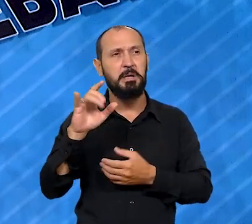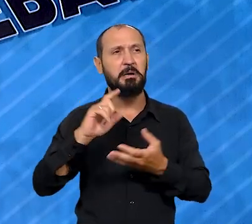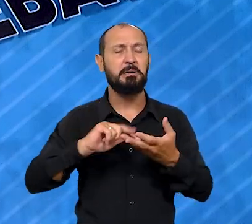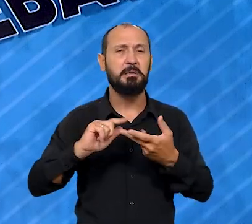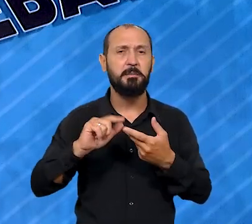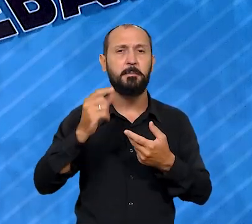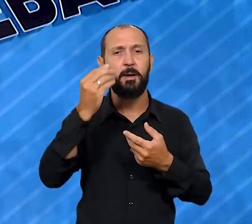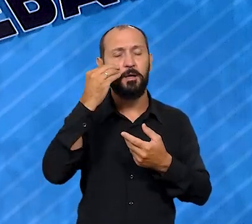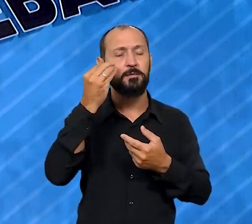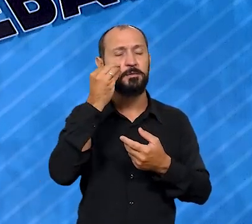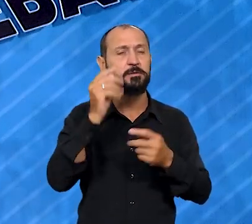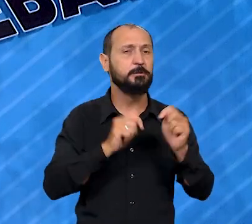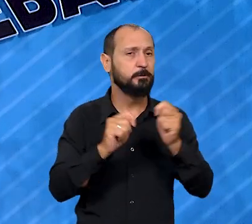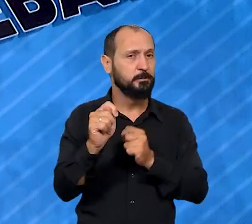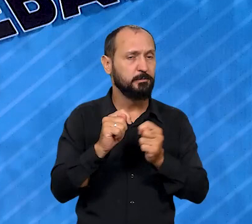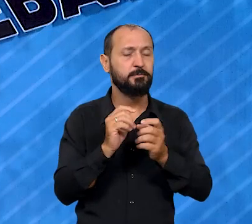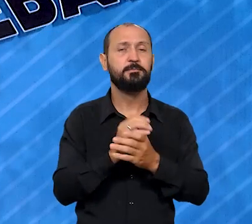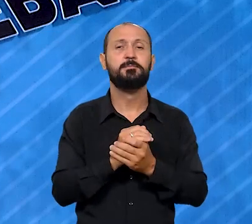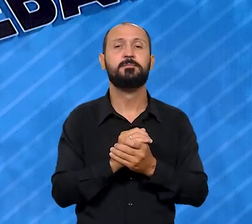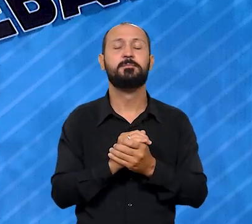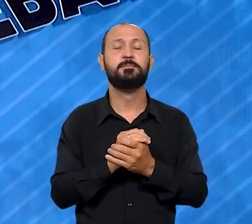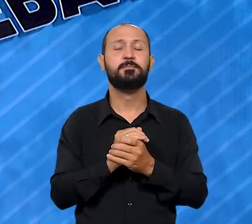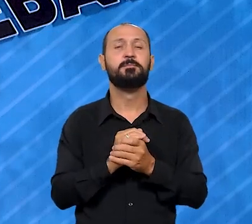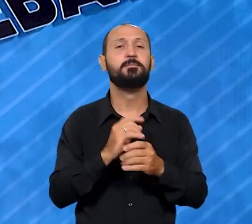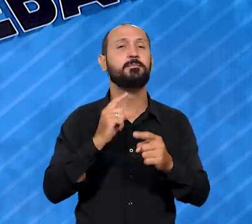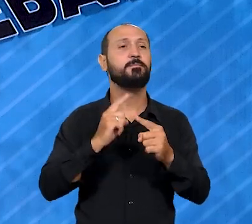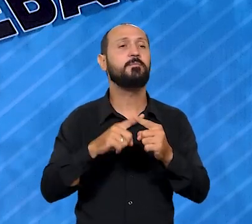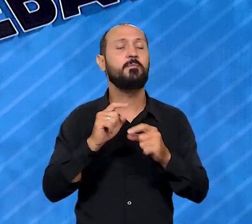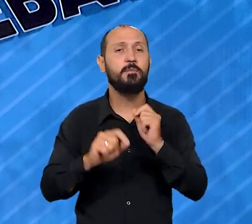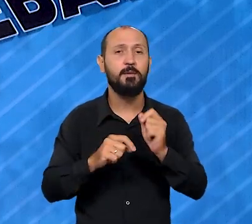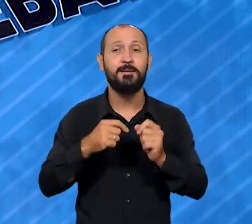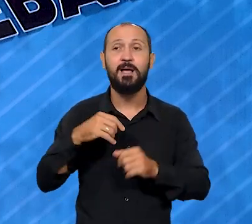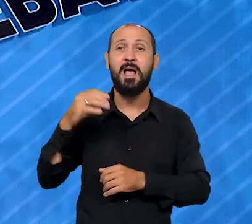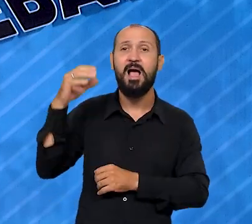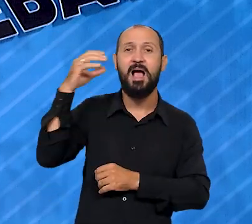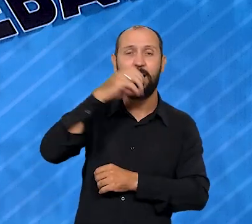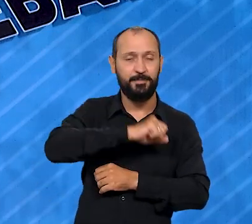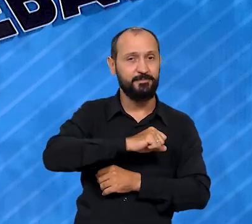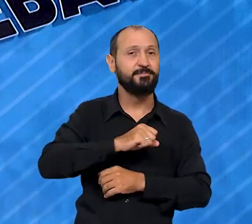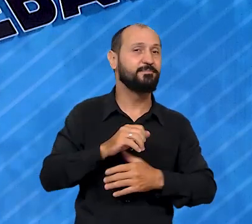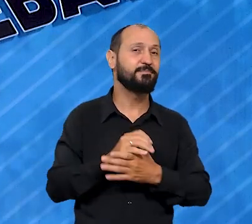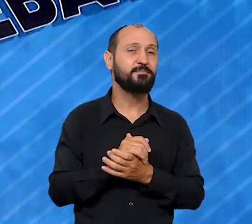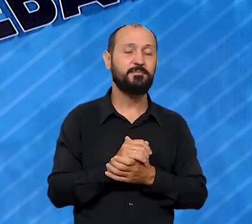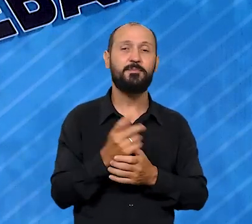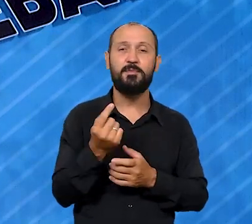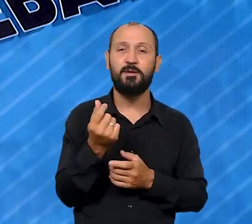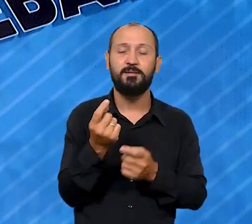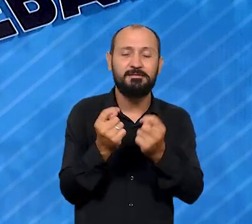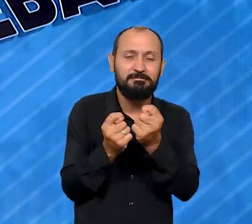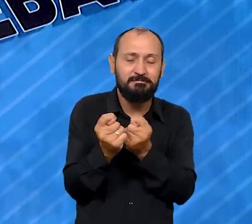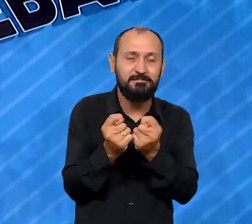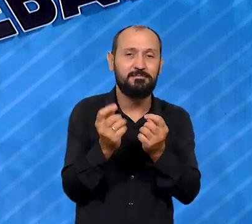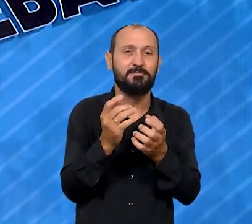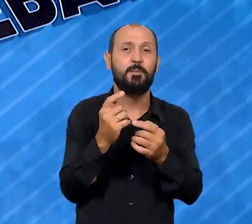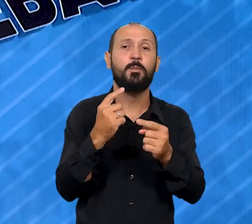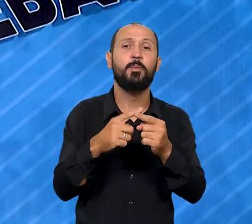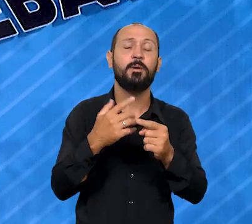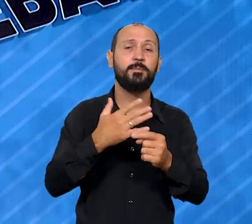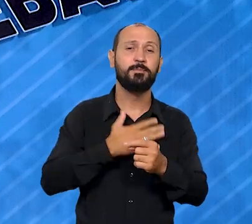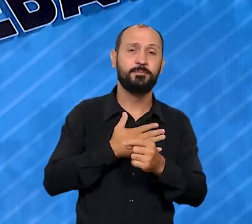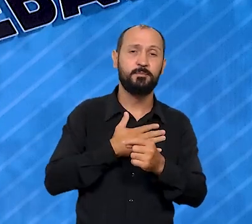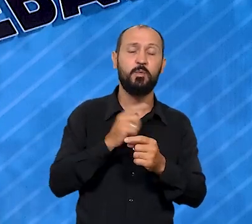né, o saque, etc., para tentar negociar administrativamente. Isso porque administrativamente é mais rápido e é mais